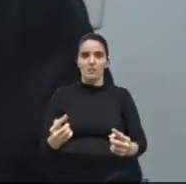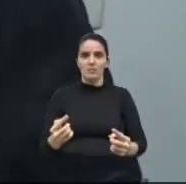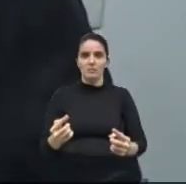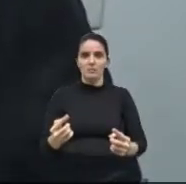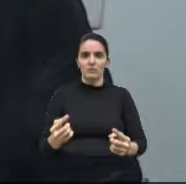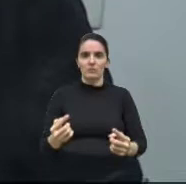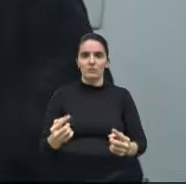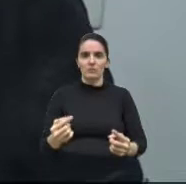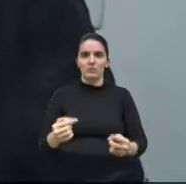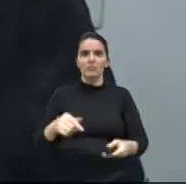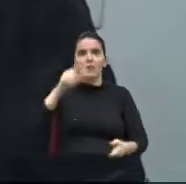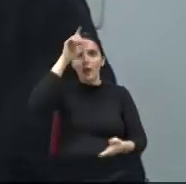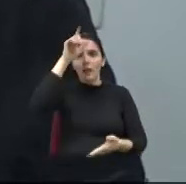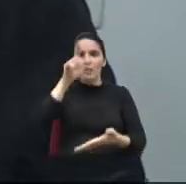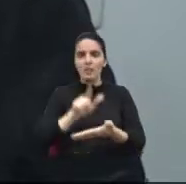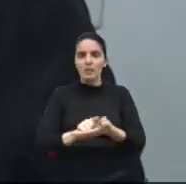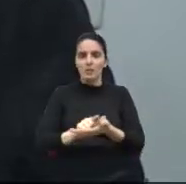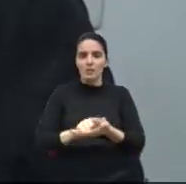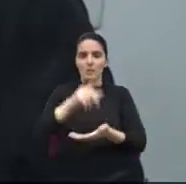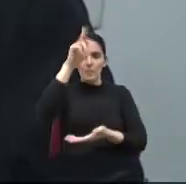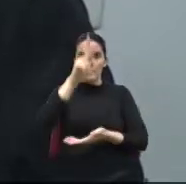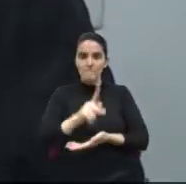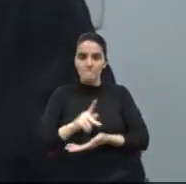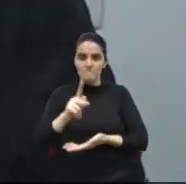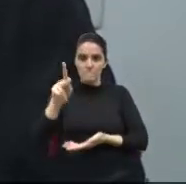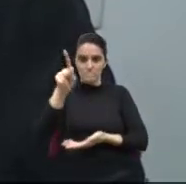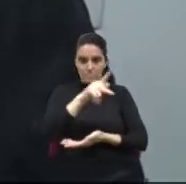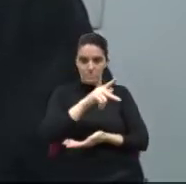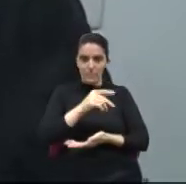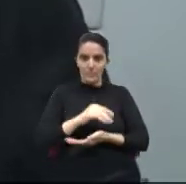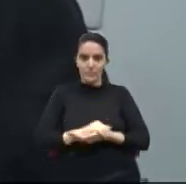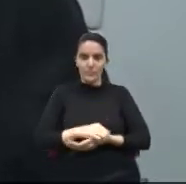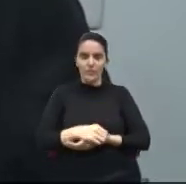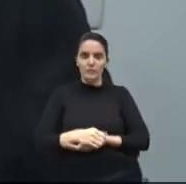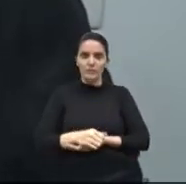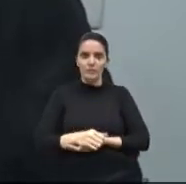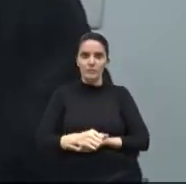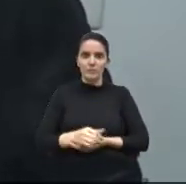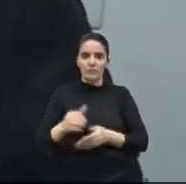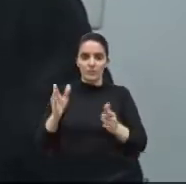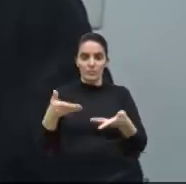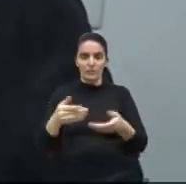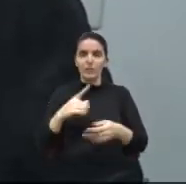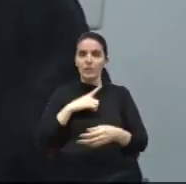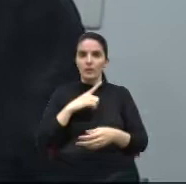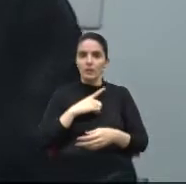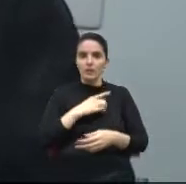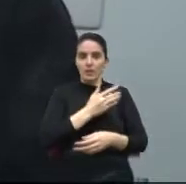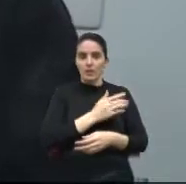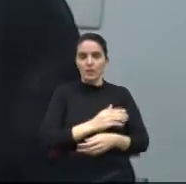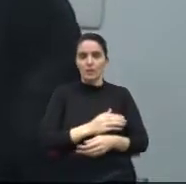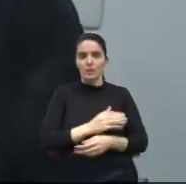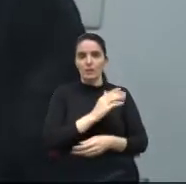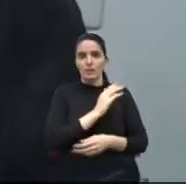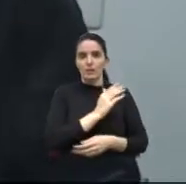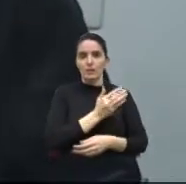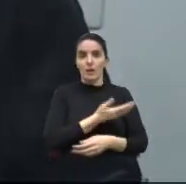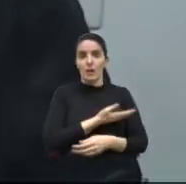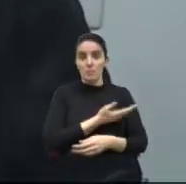católica, que é o Papa, esse atual, veio ao Brasil, eu e mais alguns amigos meus católicos falamos assim, agora ele vai falar de